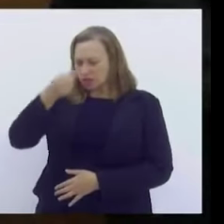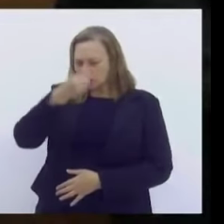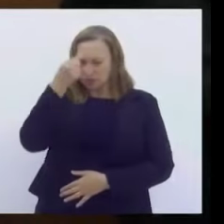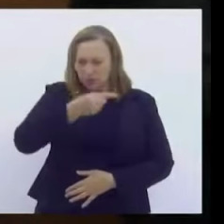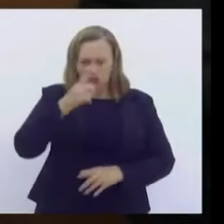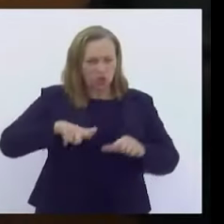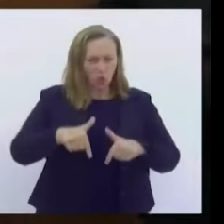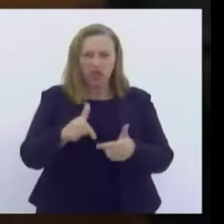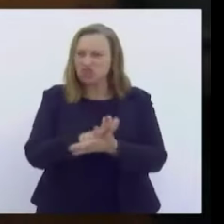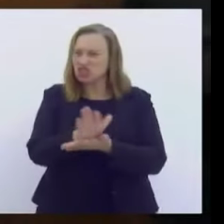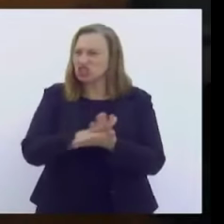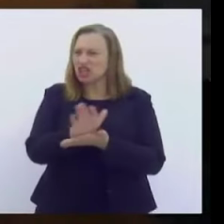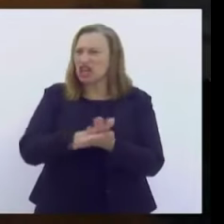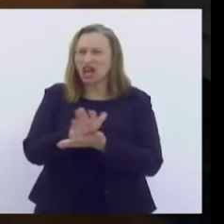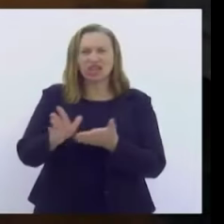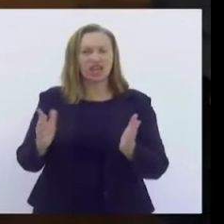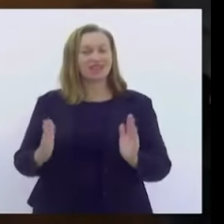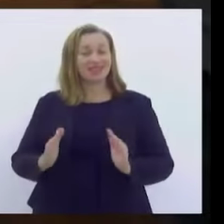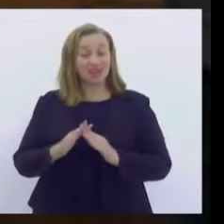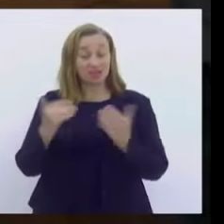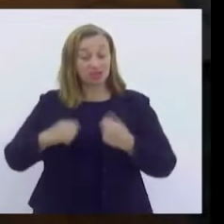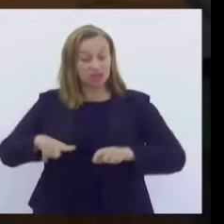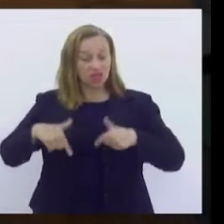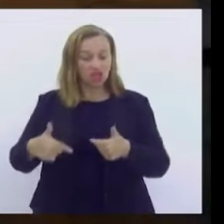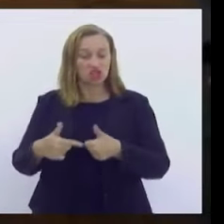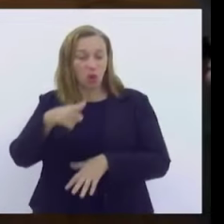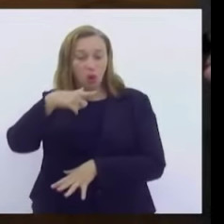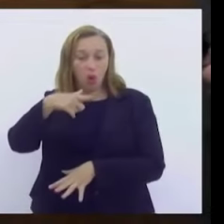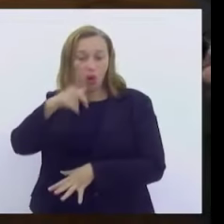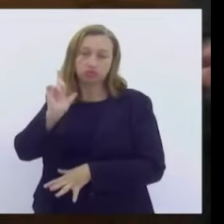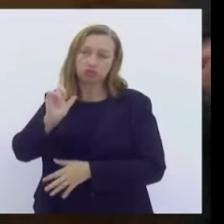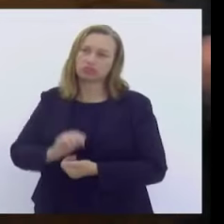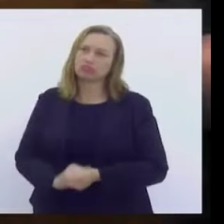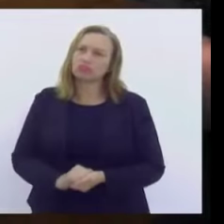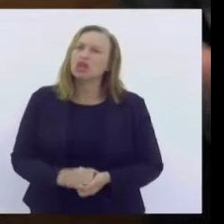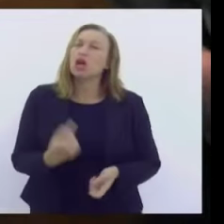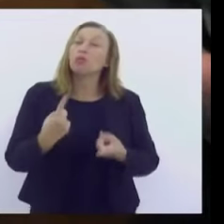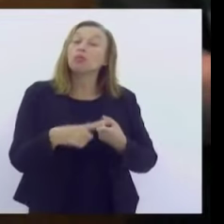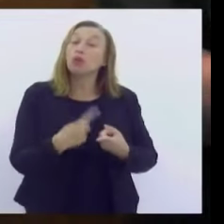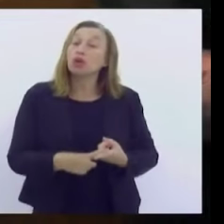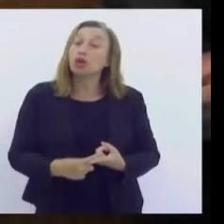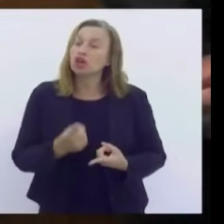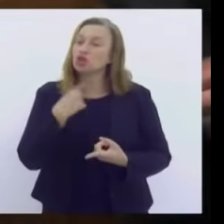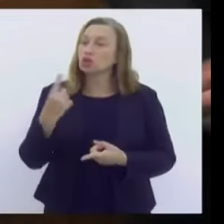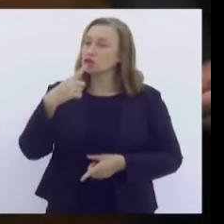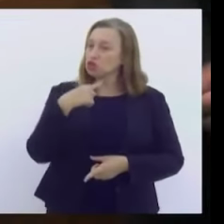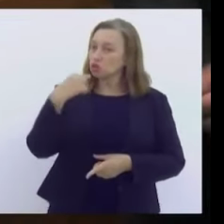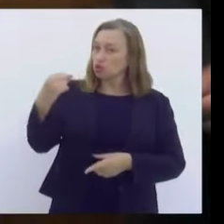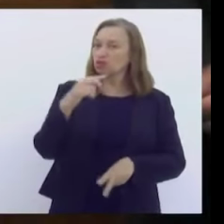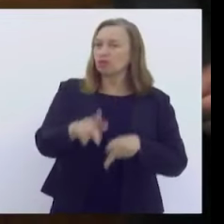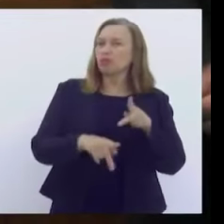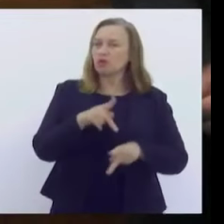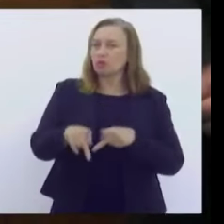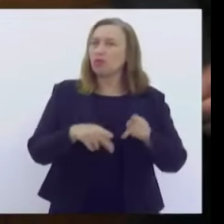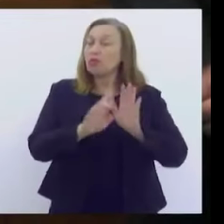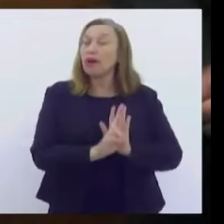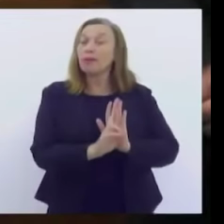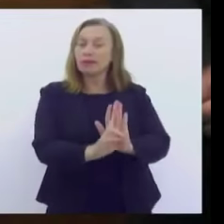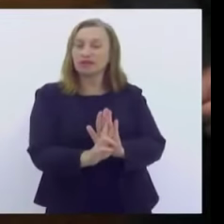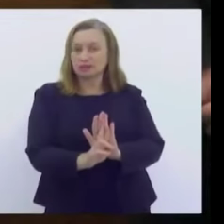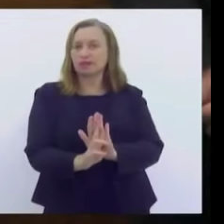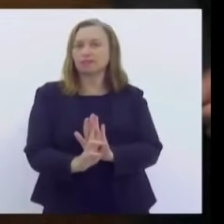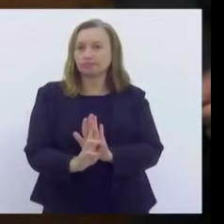essa casa tem que tomar uma atitude enérgica ontem Afinal nós fos eleitos representar